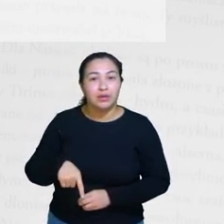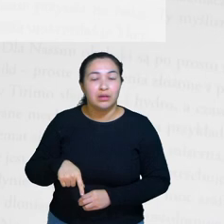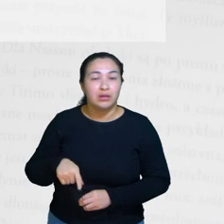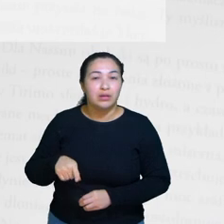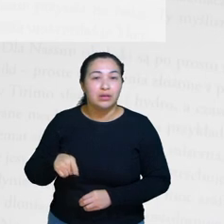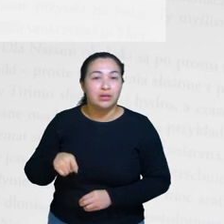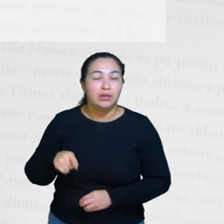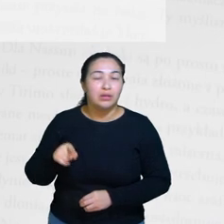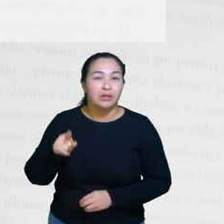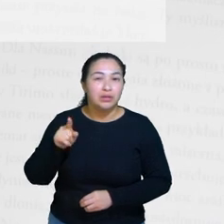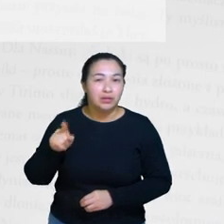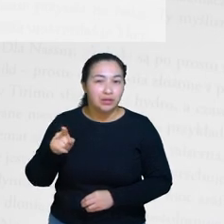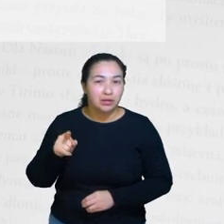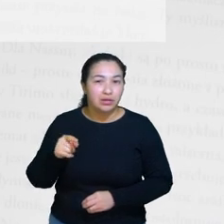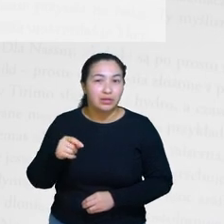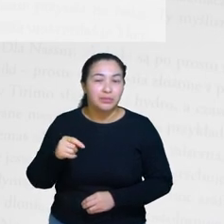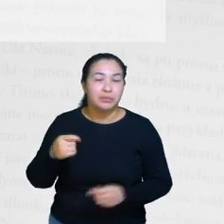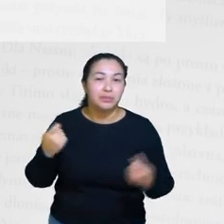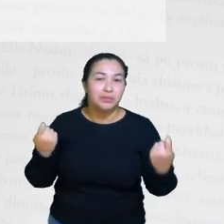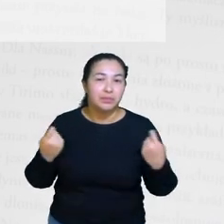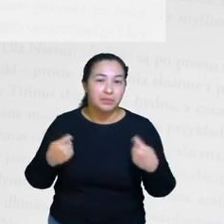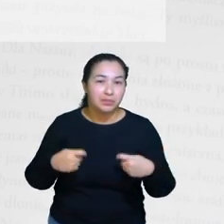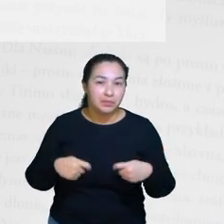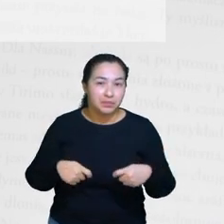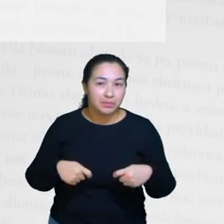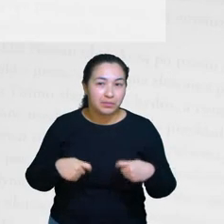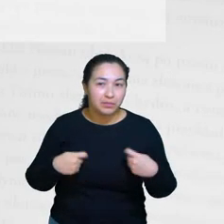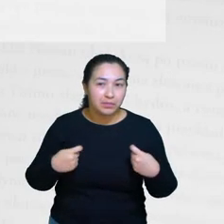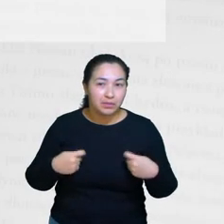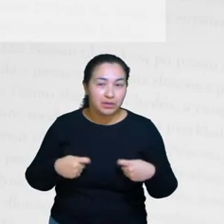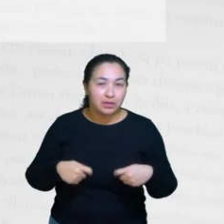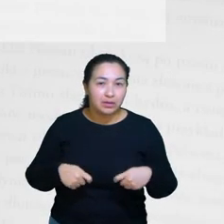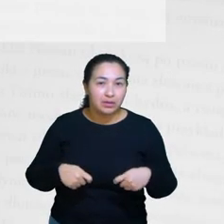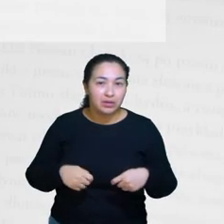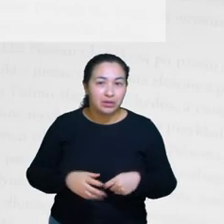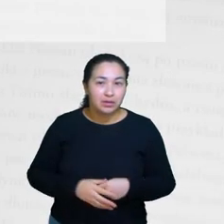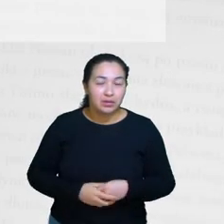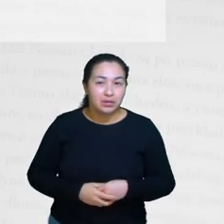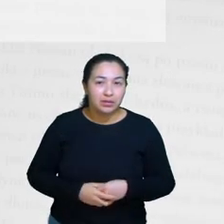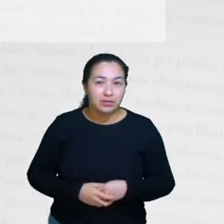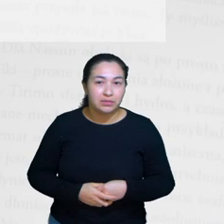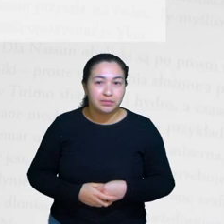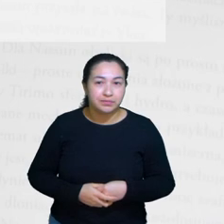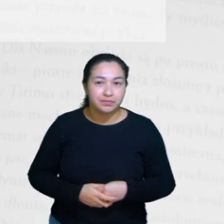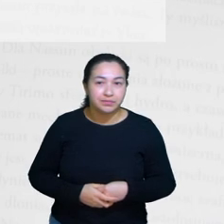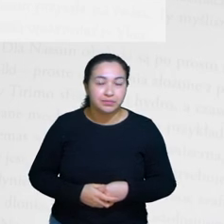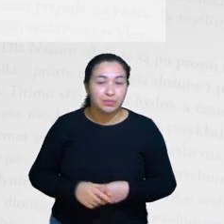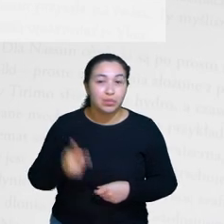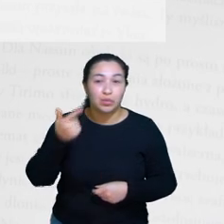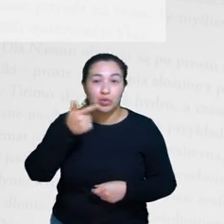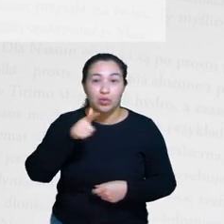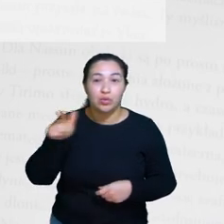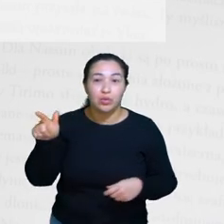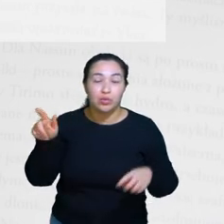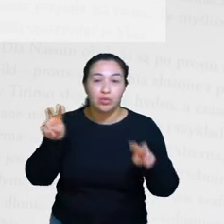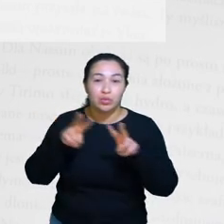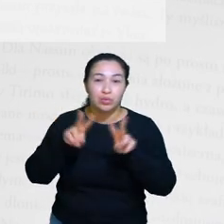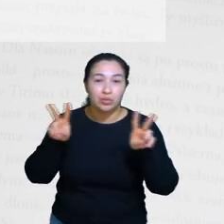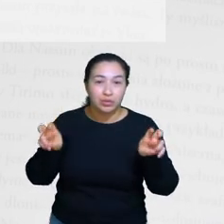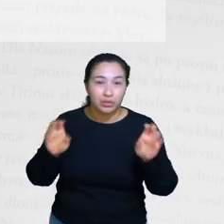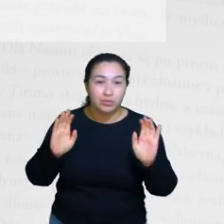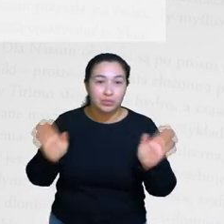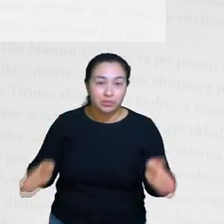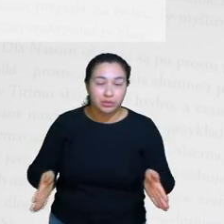é ponto Pacífico aqui não vou nem entrar nesse mérito né A questão dos que já falei na